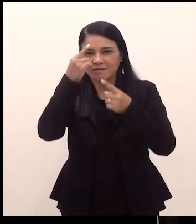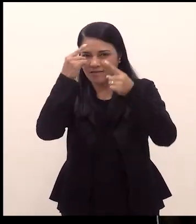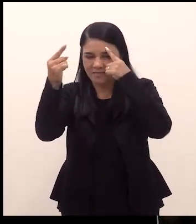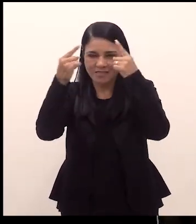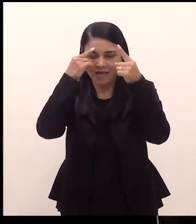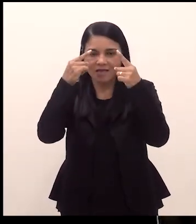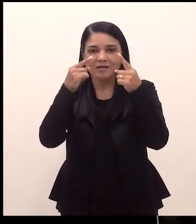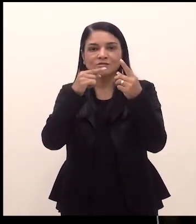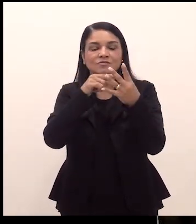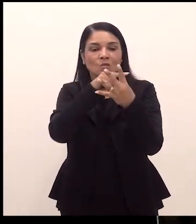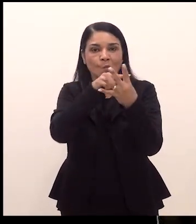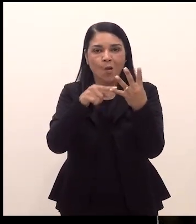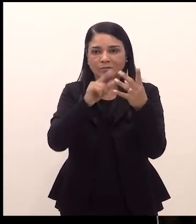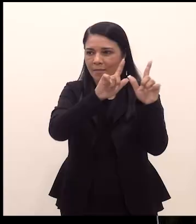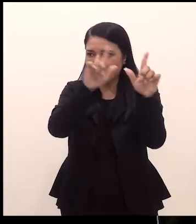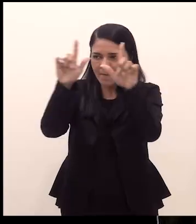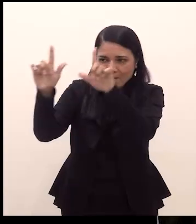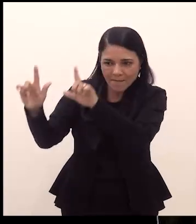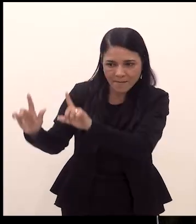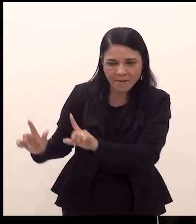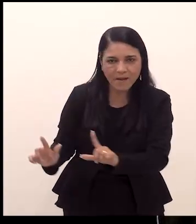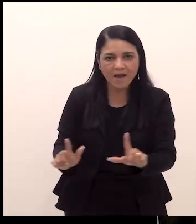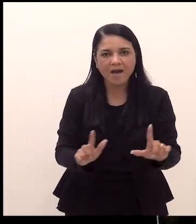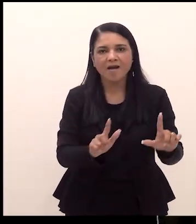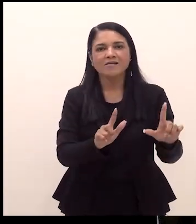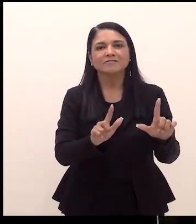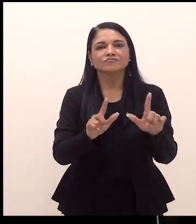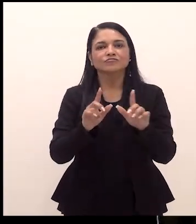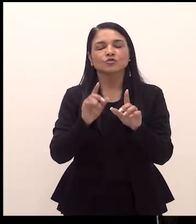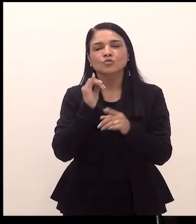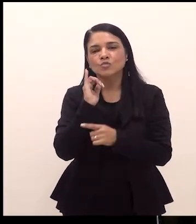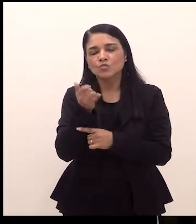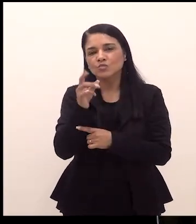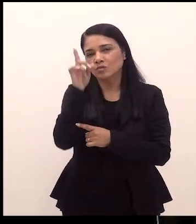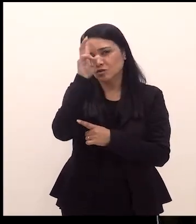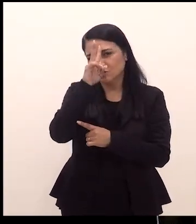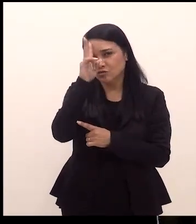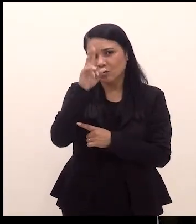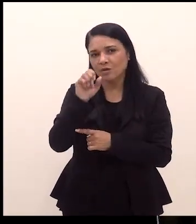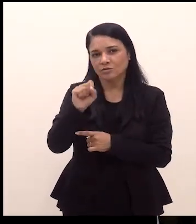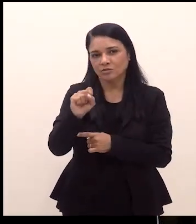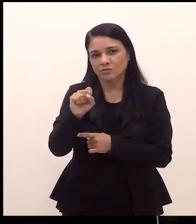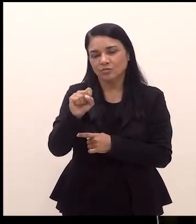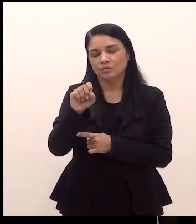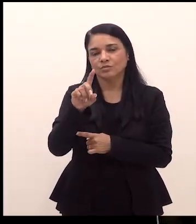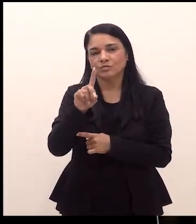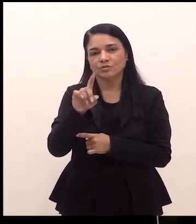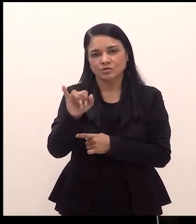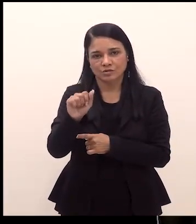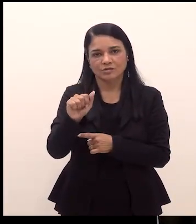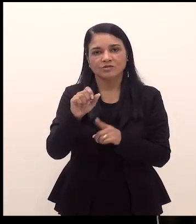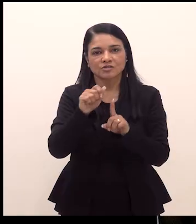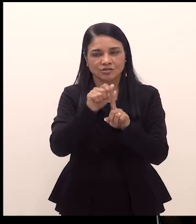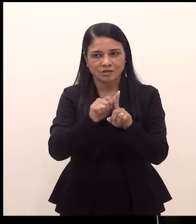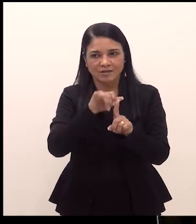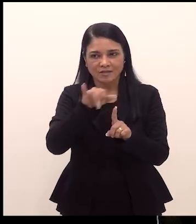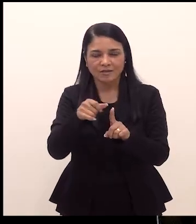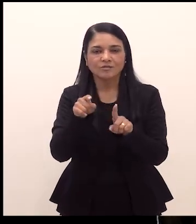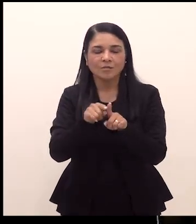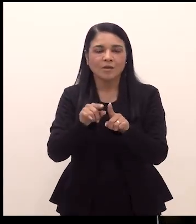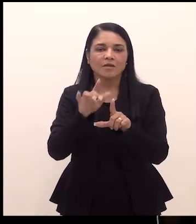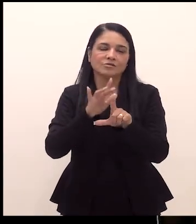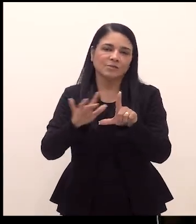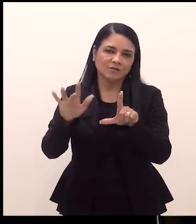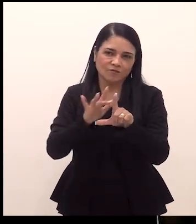a gente brincou com várias dessas ideias para tentar montar 4 instalações e contar um pouco dessa história do que foi o 8 de janeiro via mídias